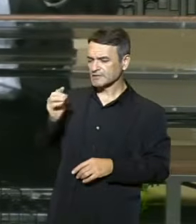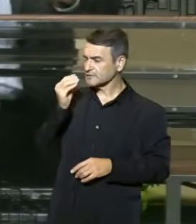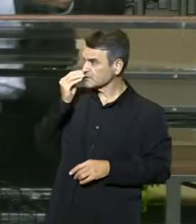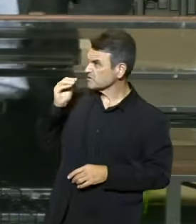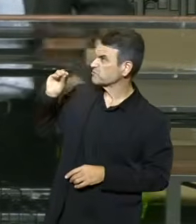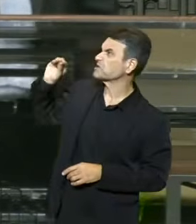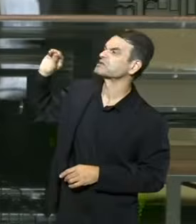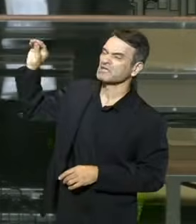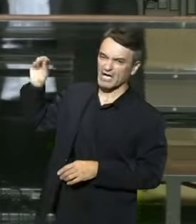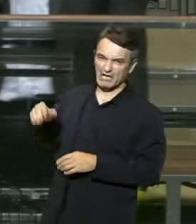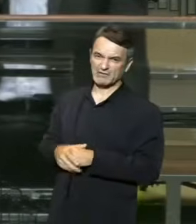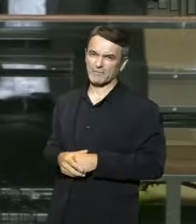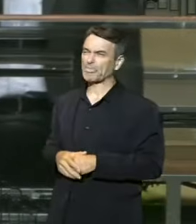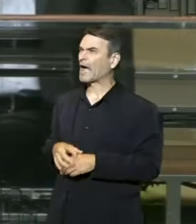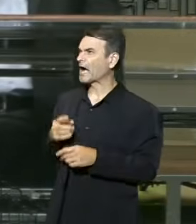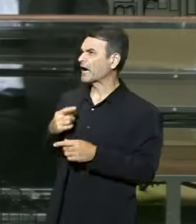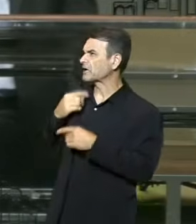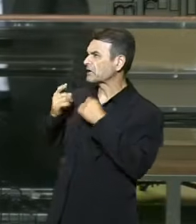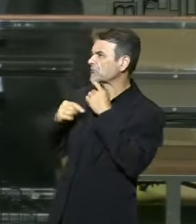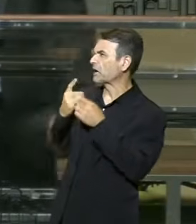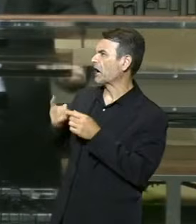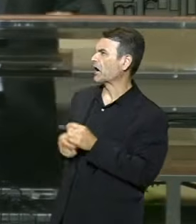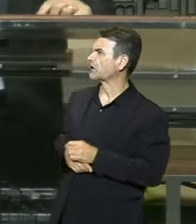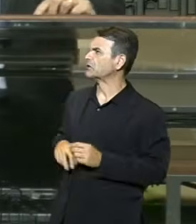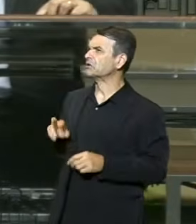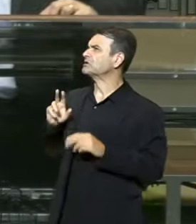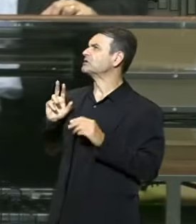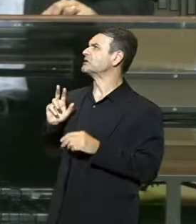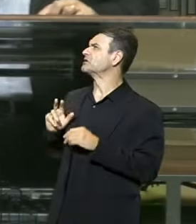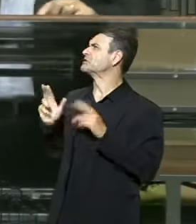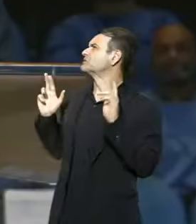que nunca deveriam ter saído do Egito.